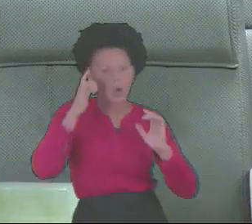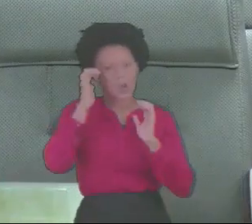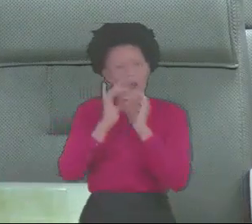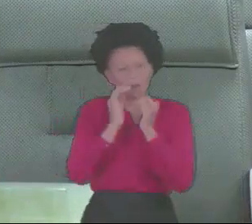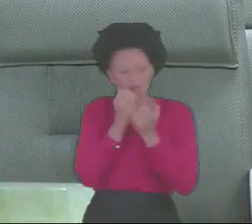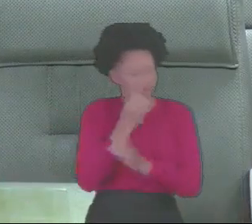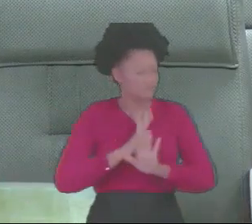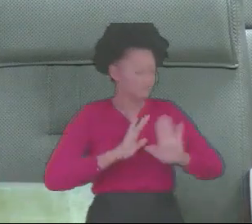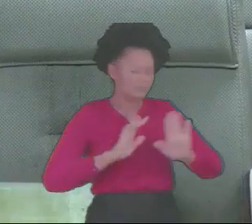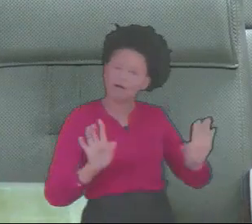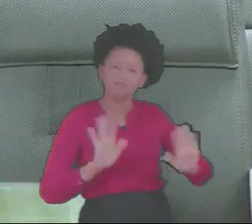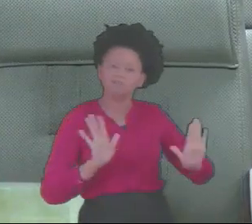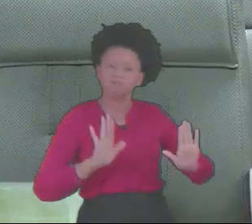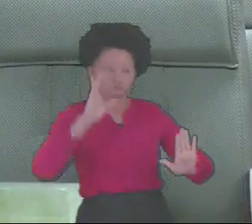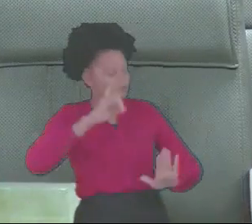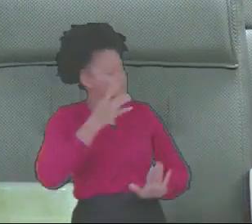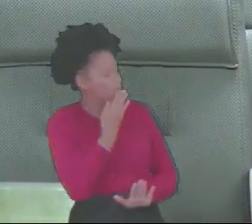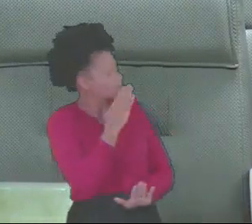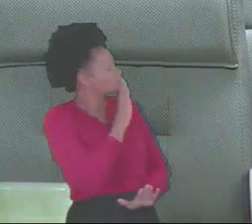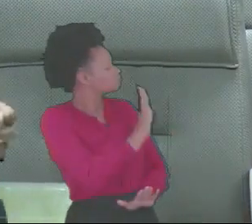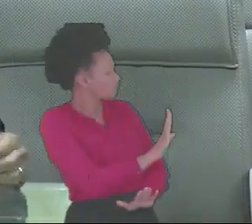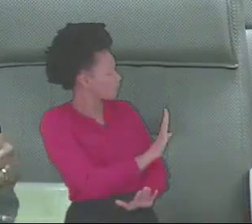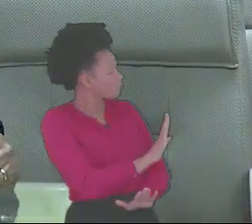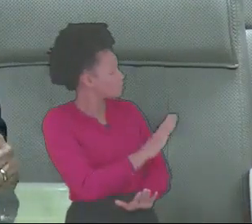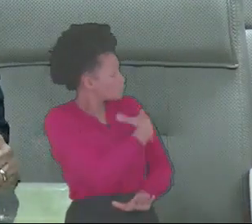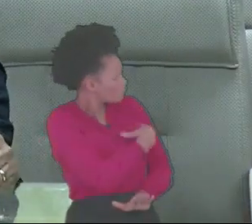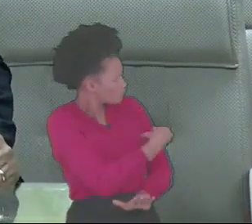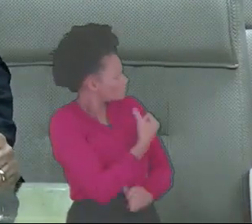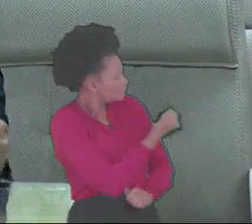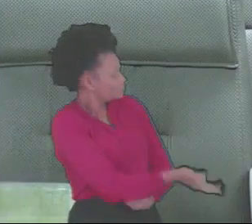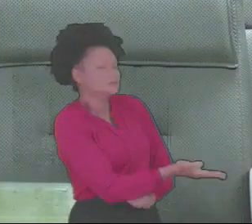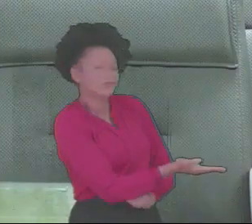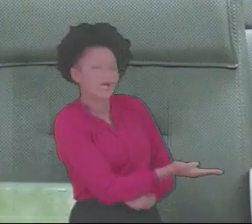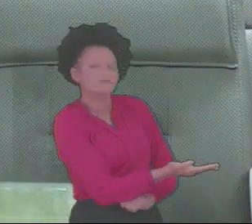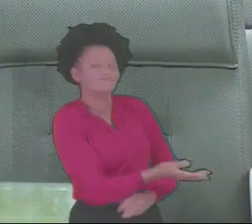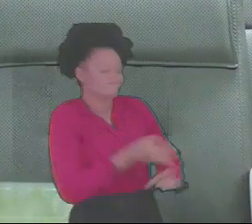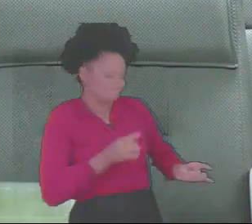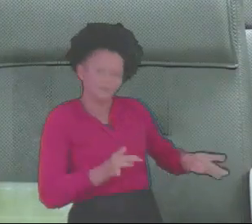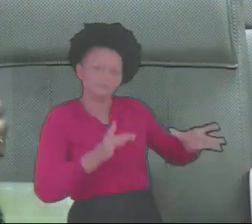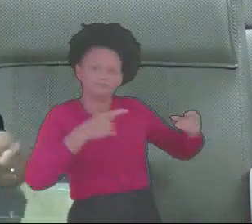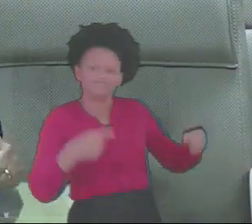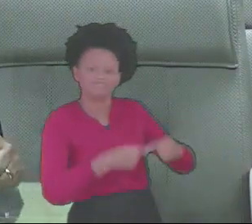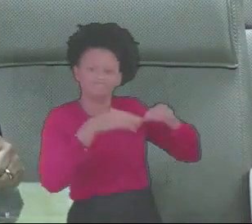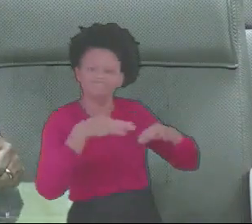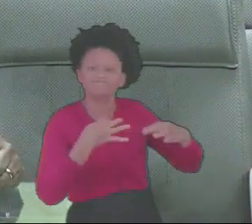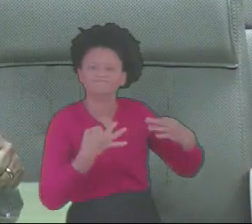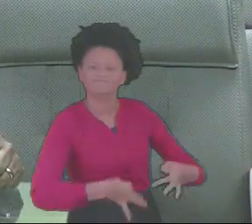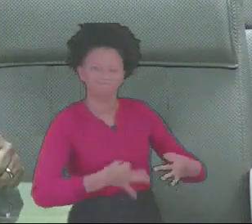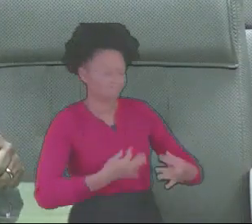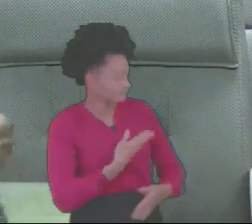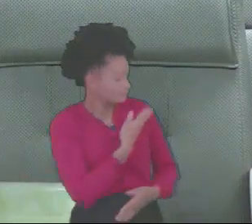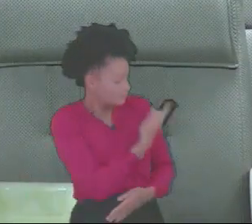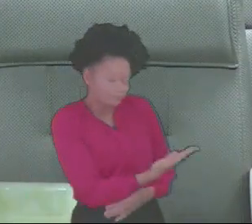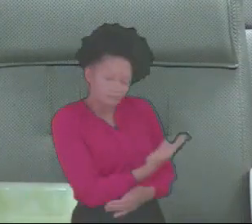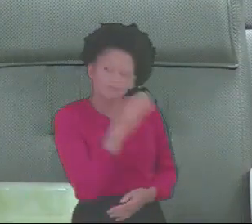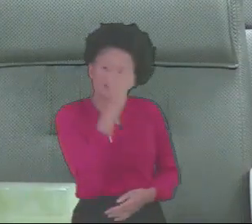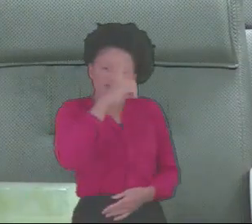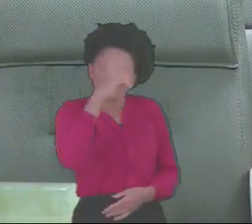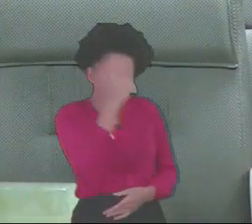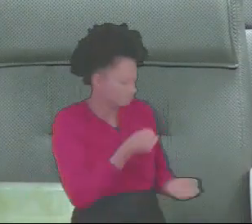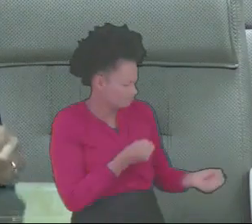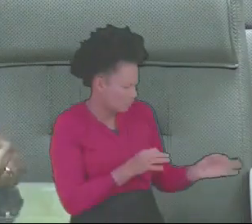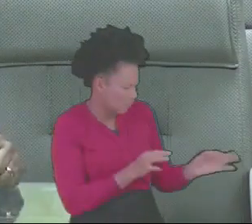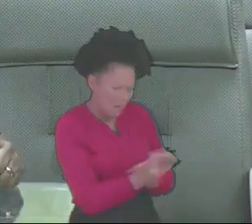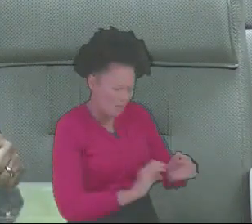promete lhe um filho e deus honra com essa palavra Deus cumprir com esta palavra e Deus